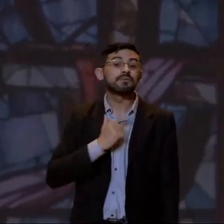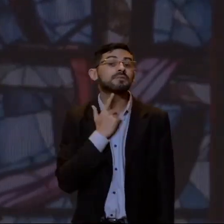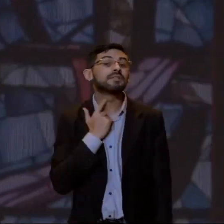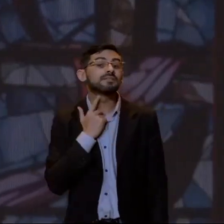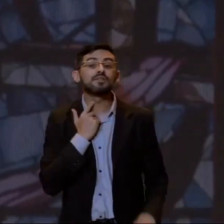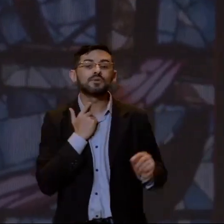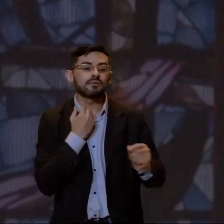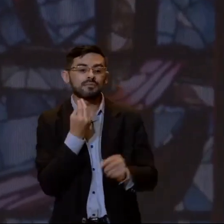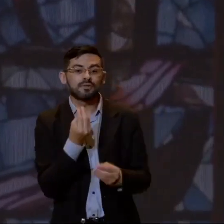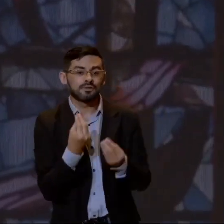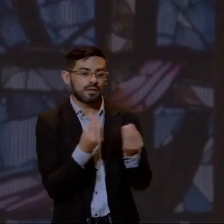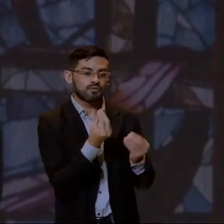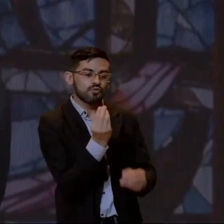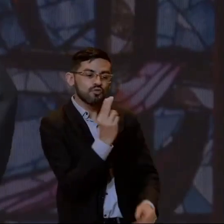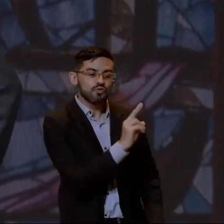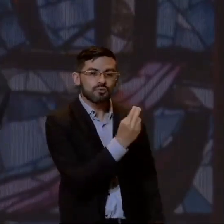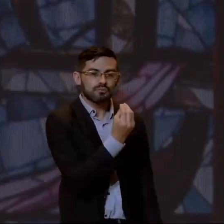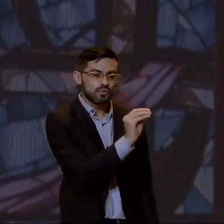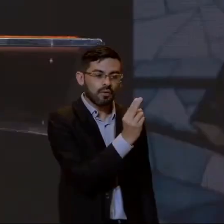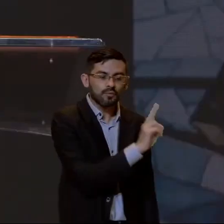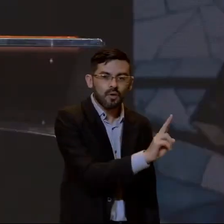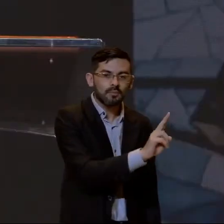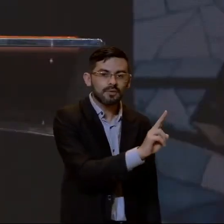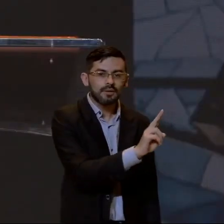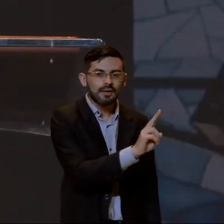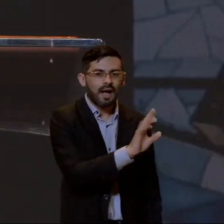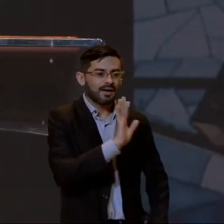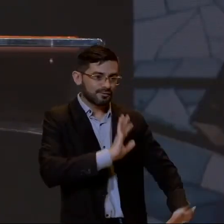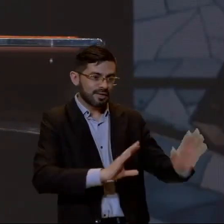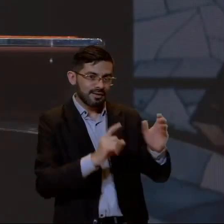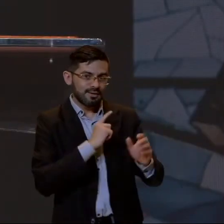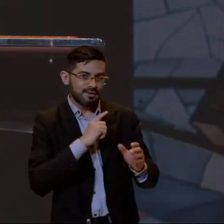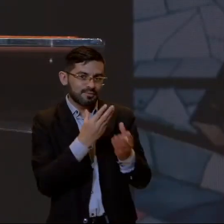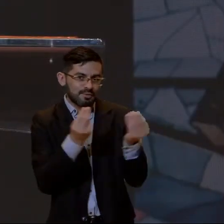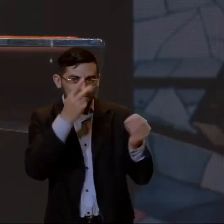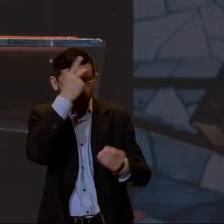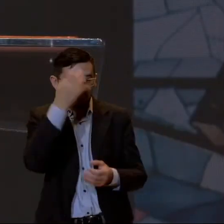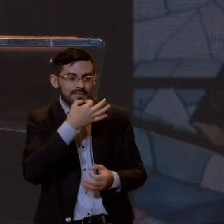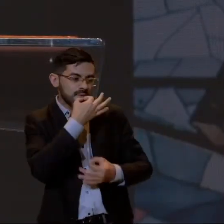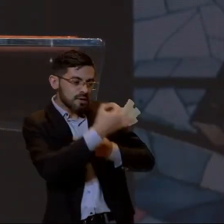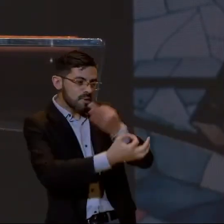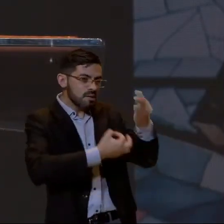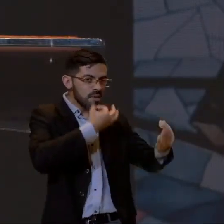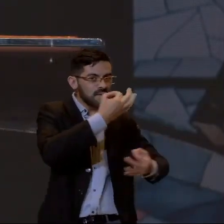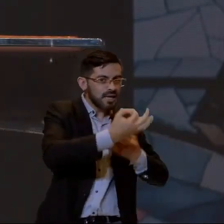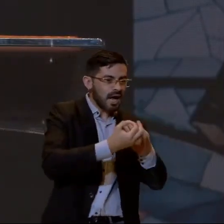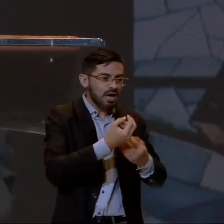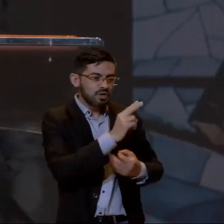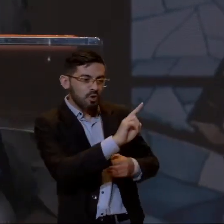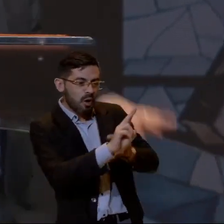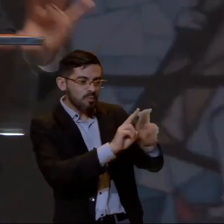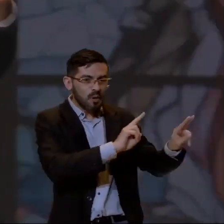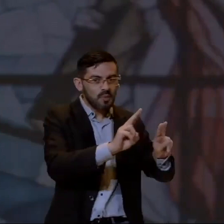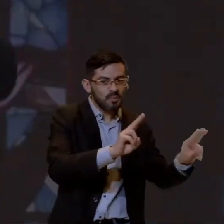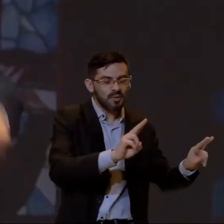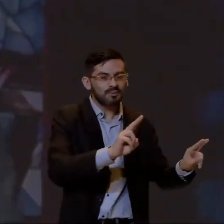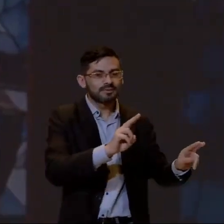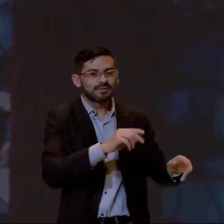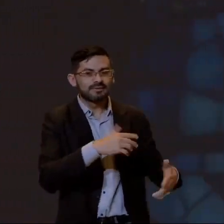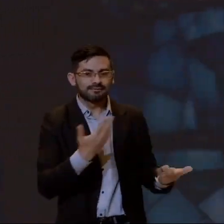de dar um nome. Quem é que não gosta de dar palpite, hein, gente? Fala a verdade, Você